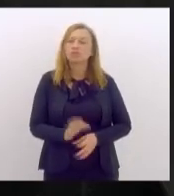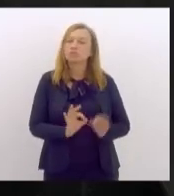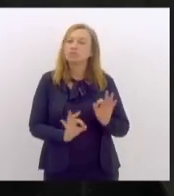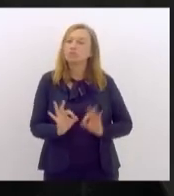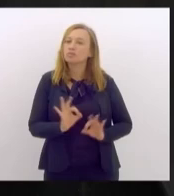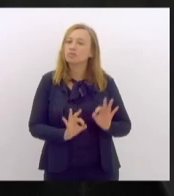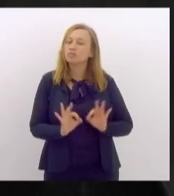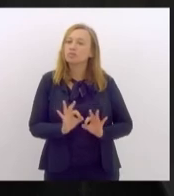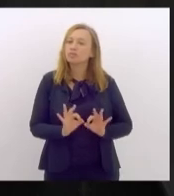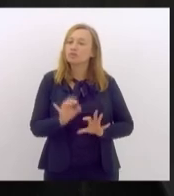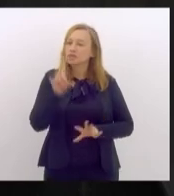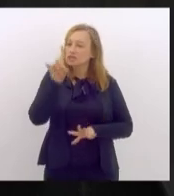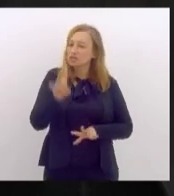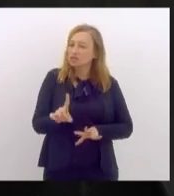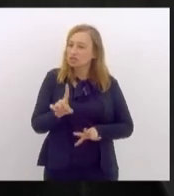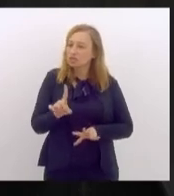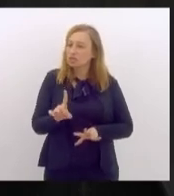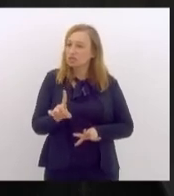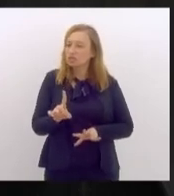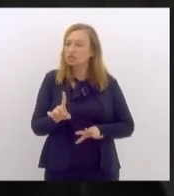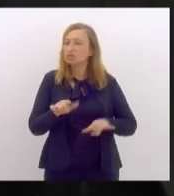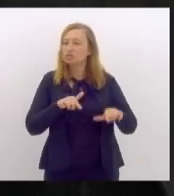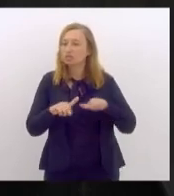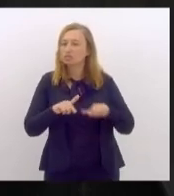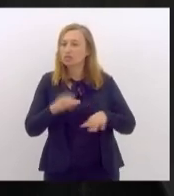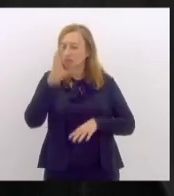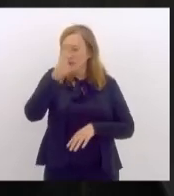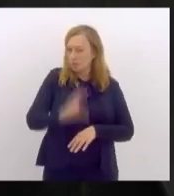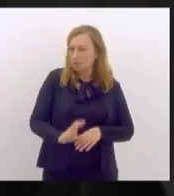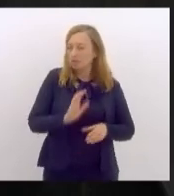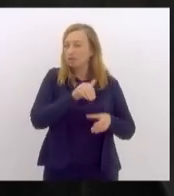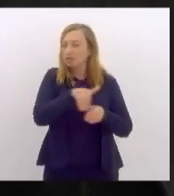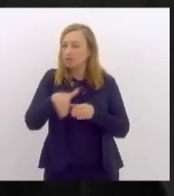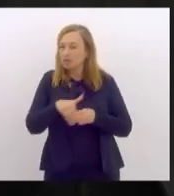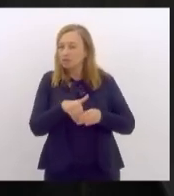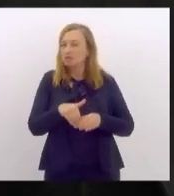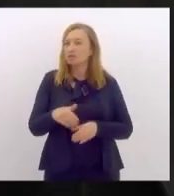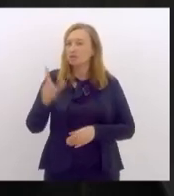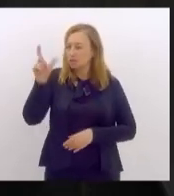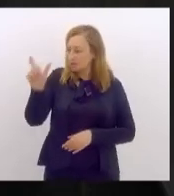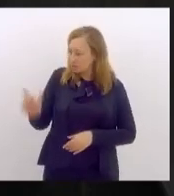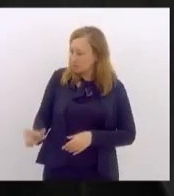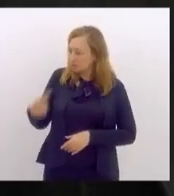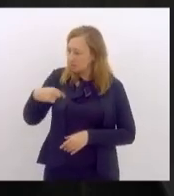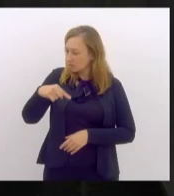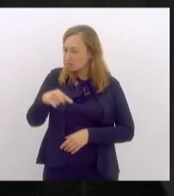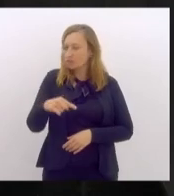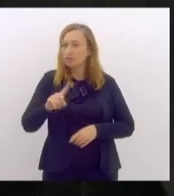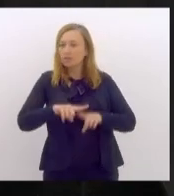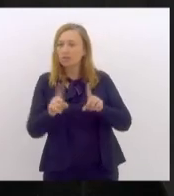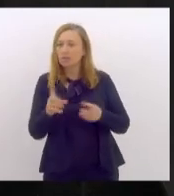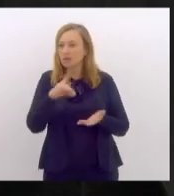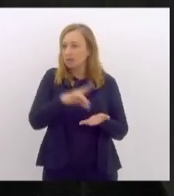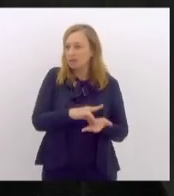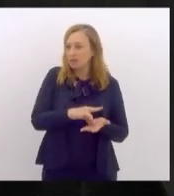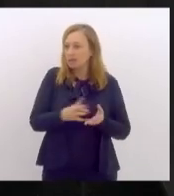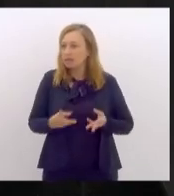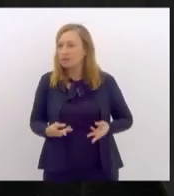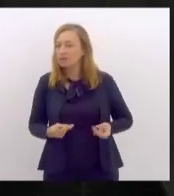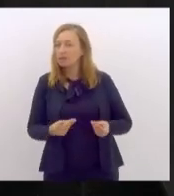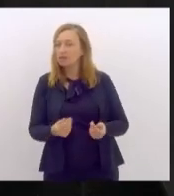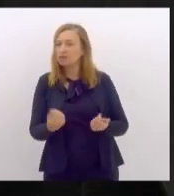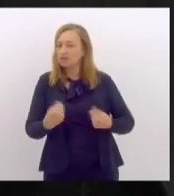direito né do exercício a cidadania do eleitor votar mas considerando a realidade da fragilidade